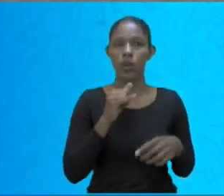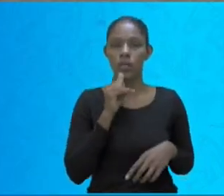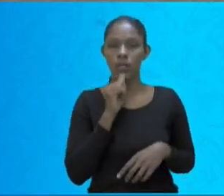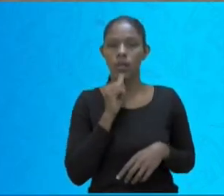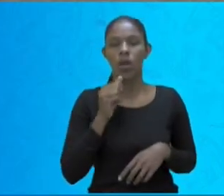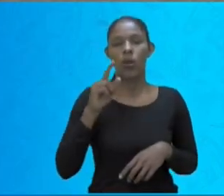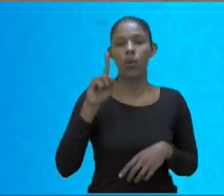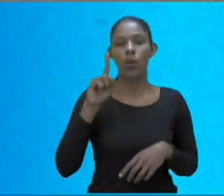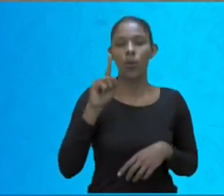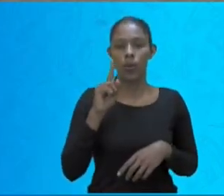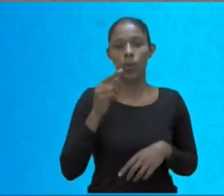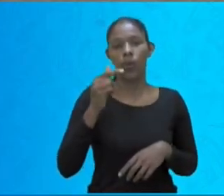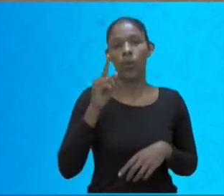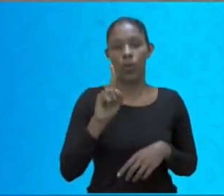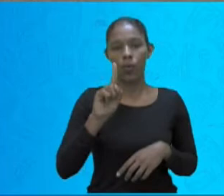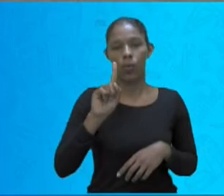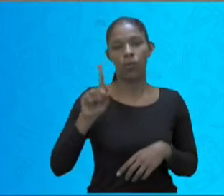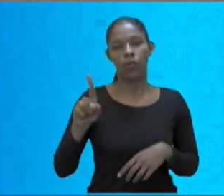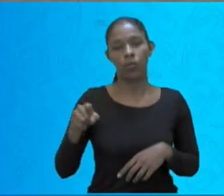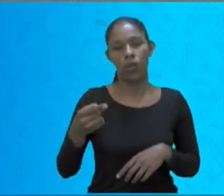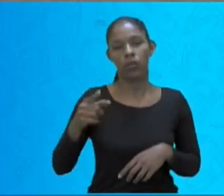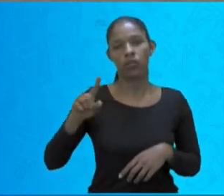lembrar. Raiz quadrada de 2,